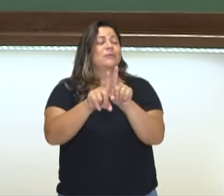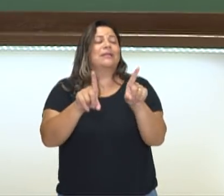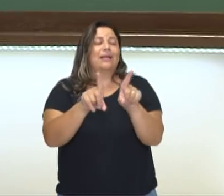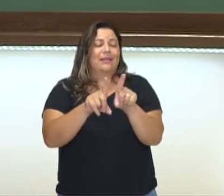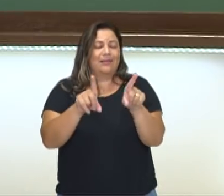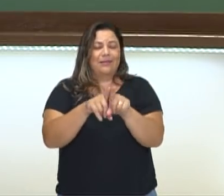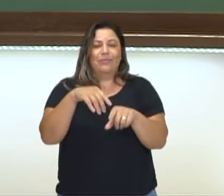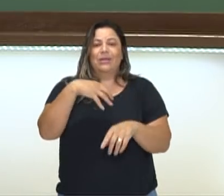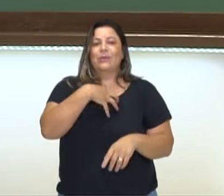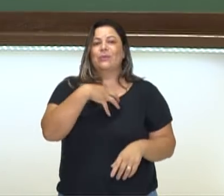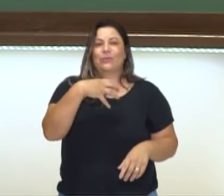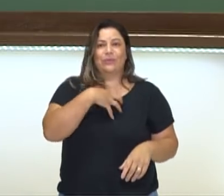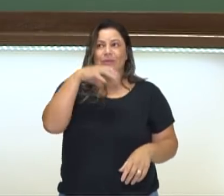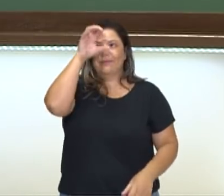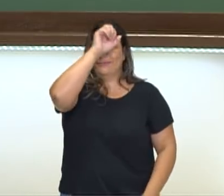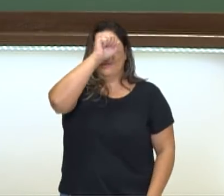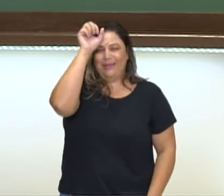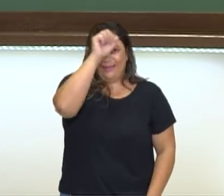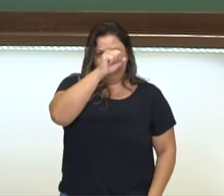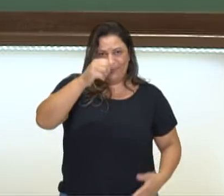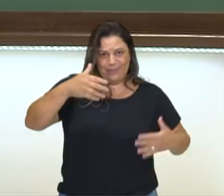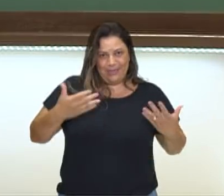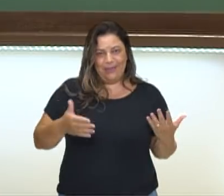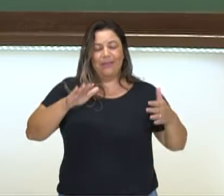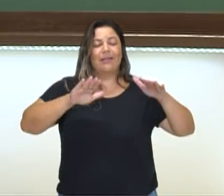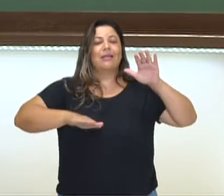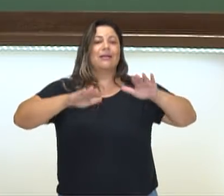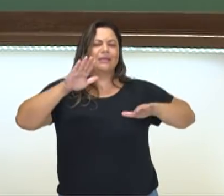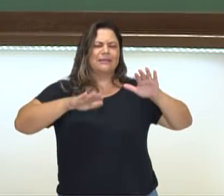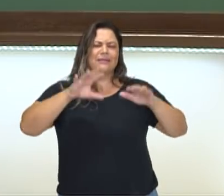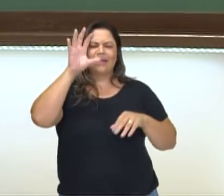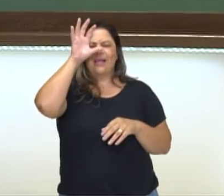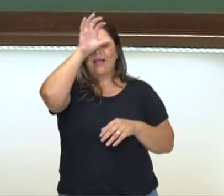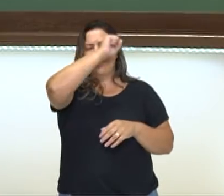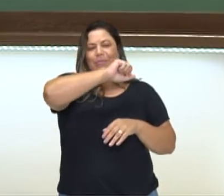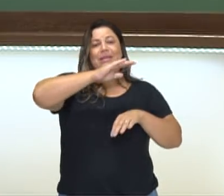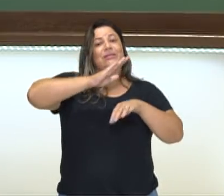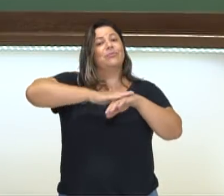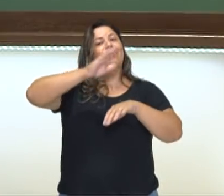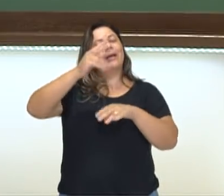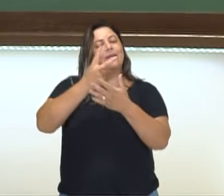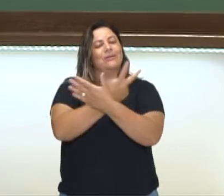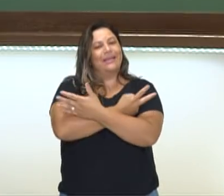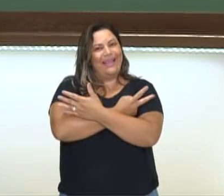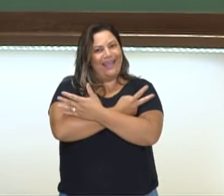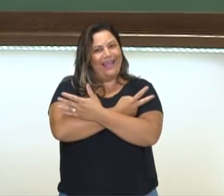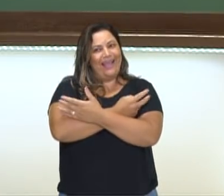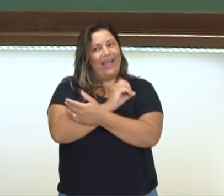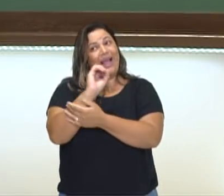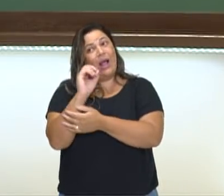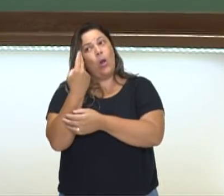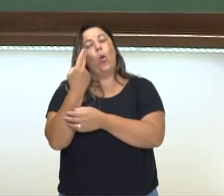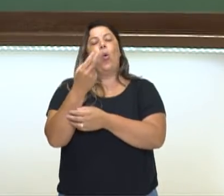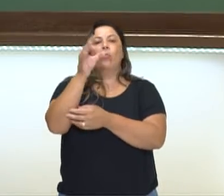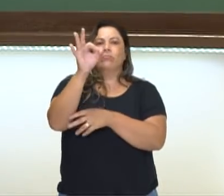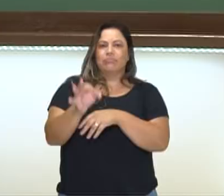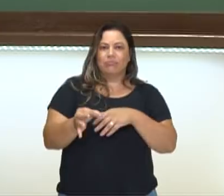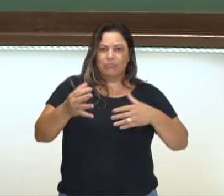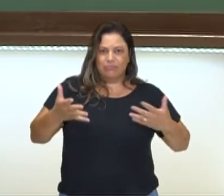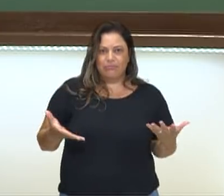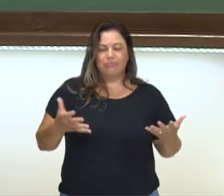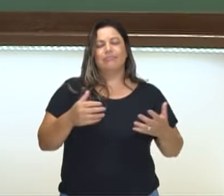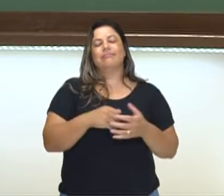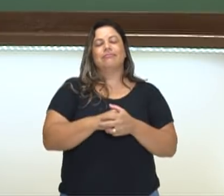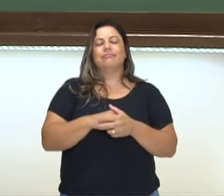é uma forma de aprendizagem. Às vezes, a gente aprende muito mais com o que a gente erra do que o que a gente acerta. Fica aí uma